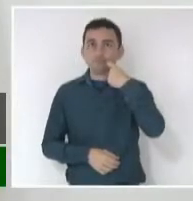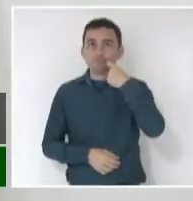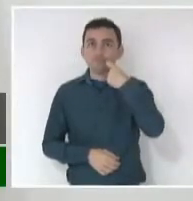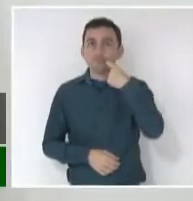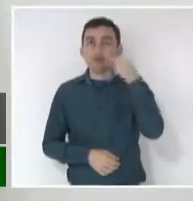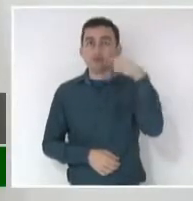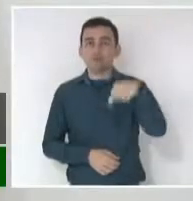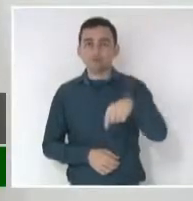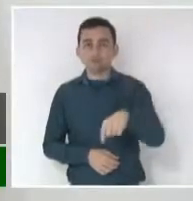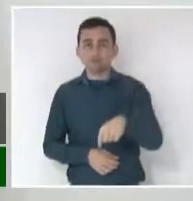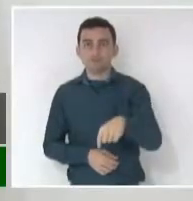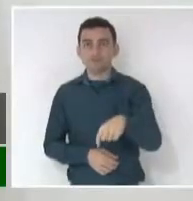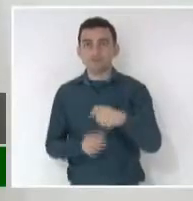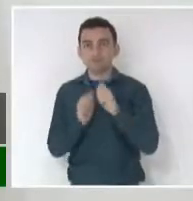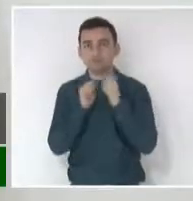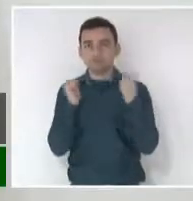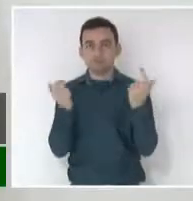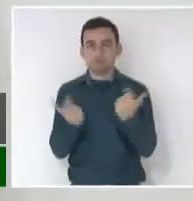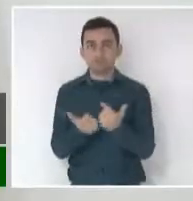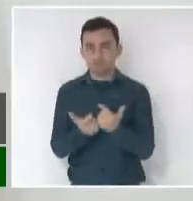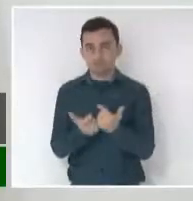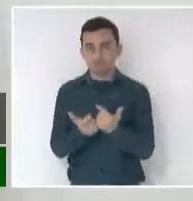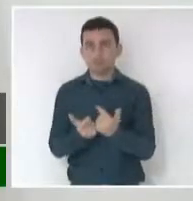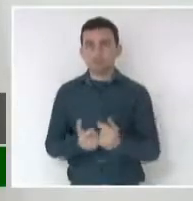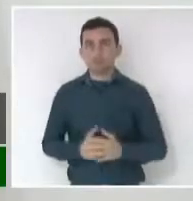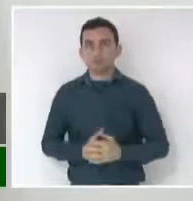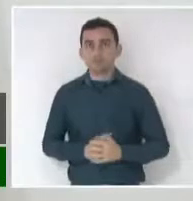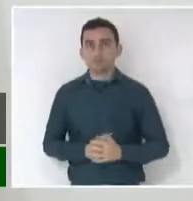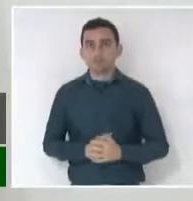aqui na Assembleia Legislativa,